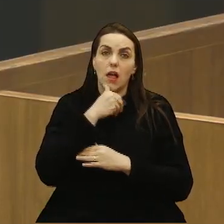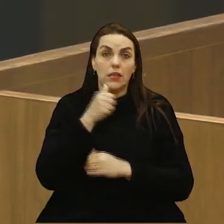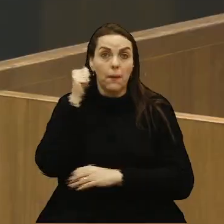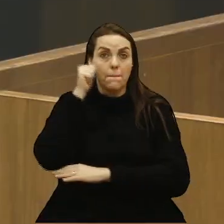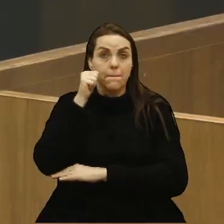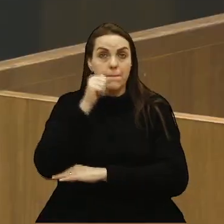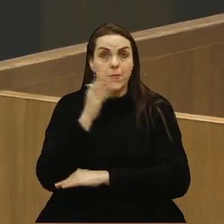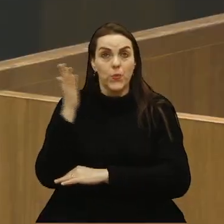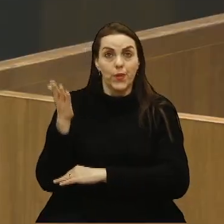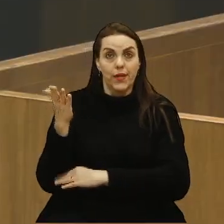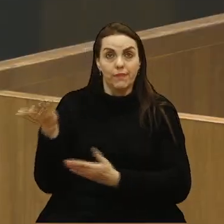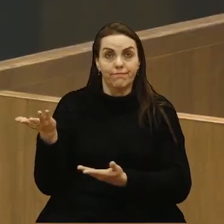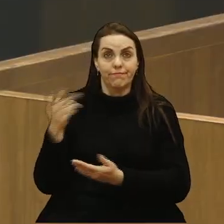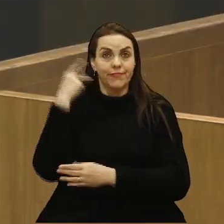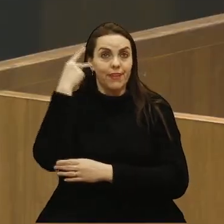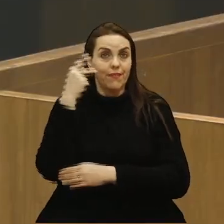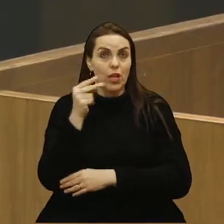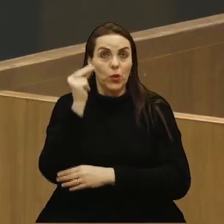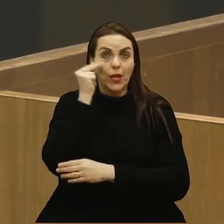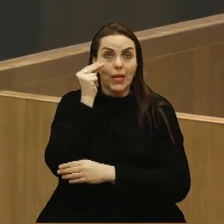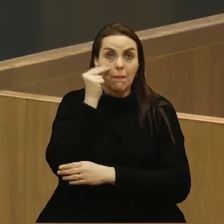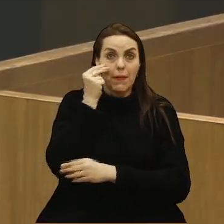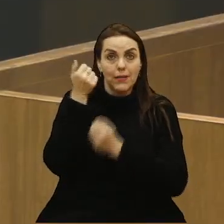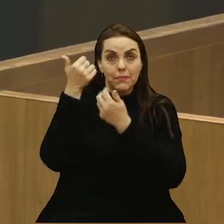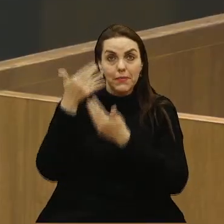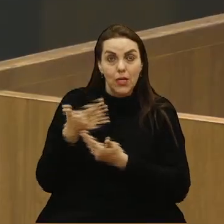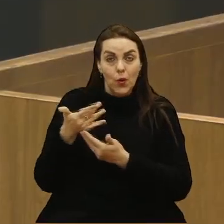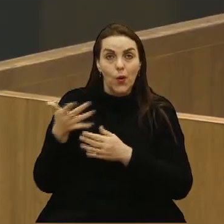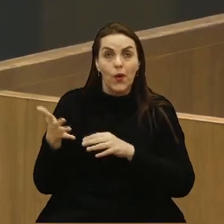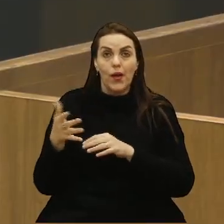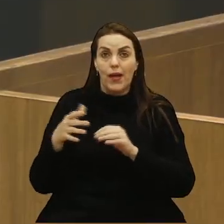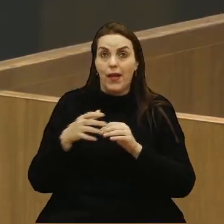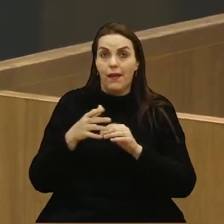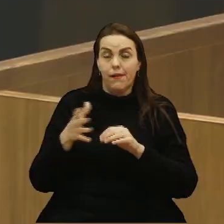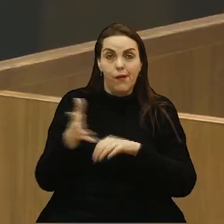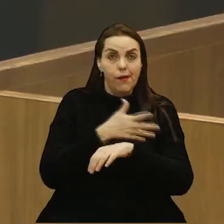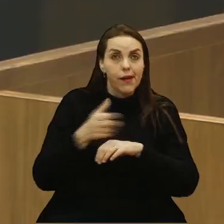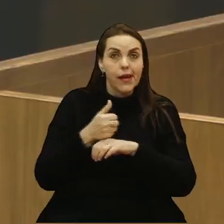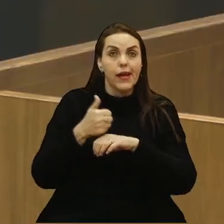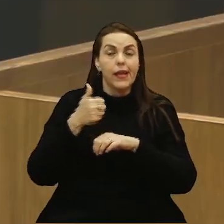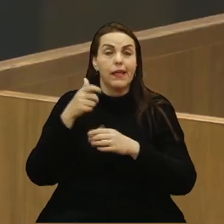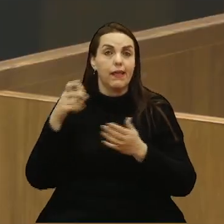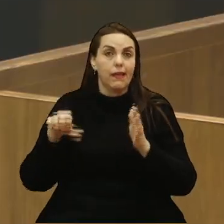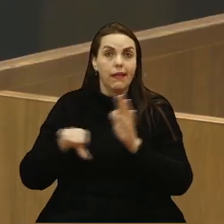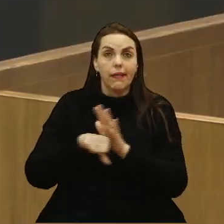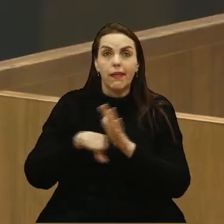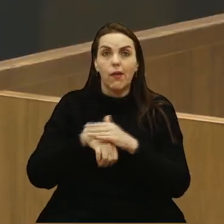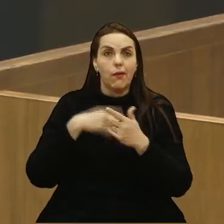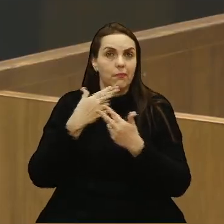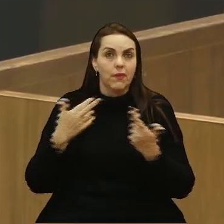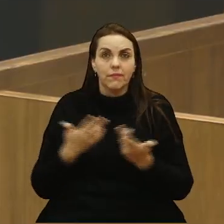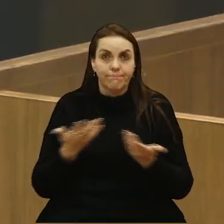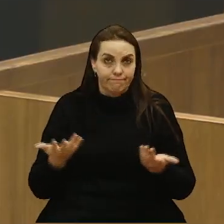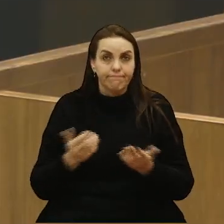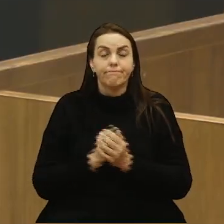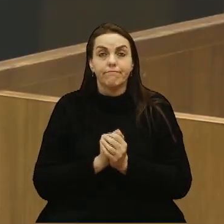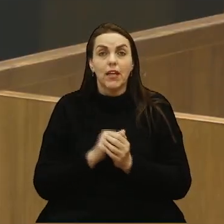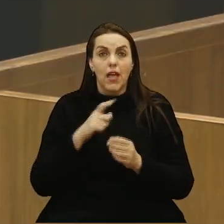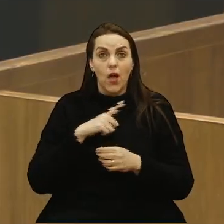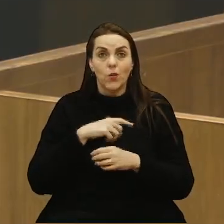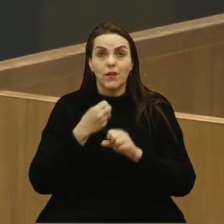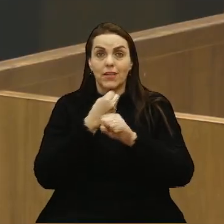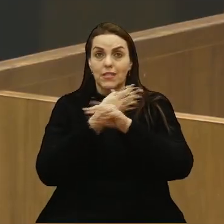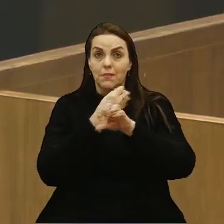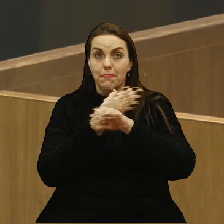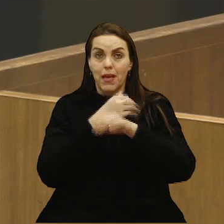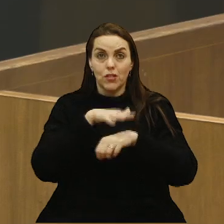mulheres... O vereador Libardi falou dos crimes aqui, né, de alguns tipos de crime. Hoje eu estava na SMED conversando